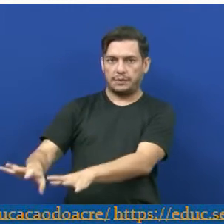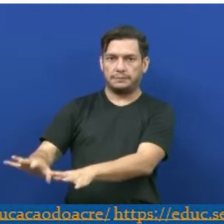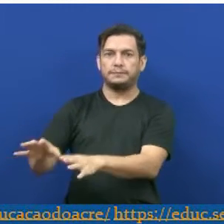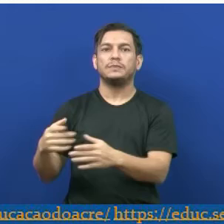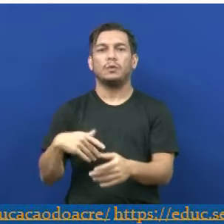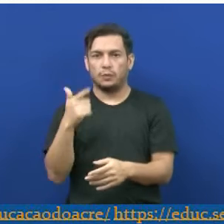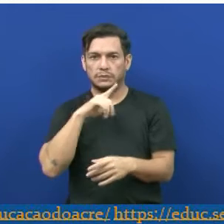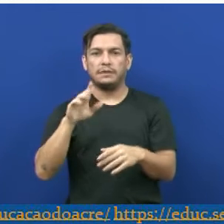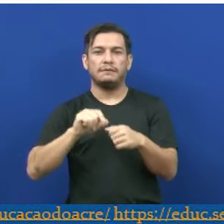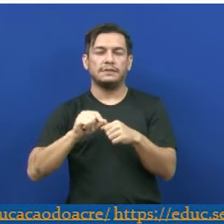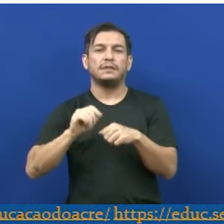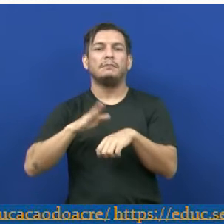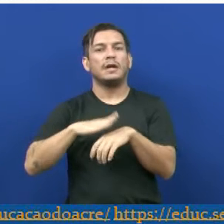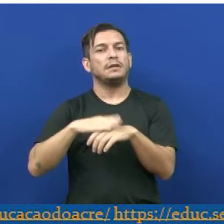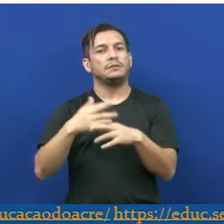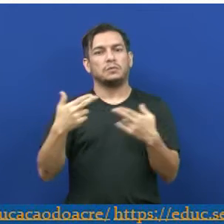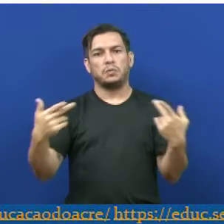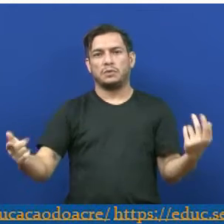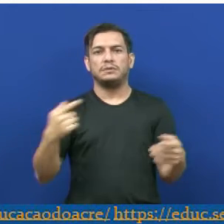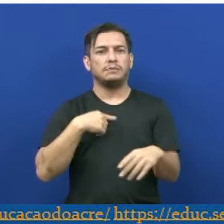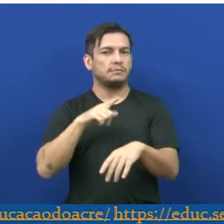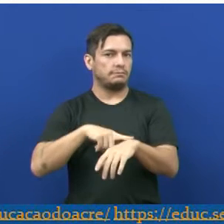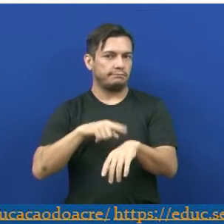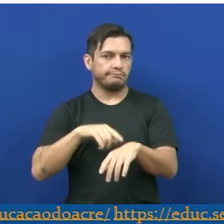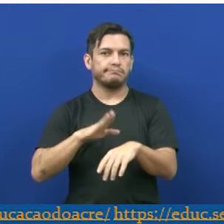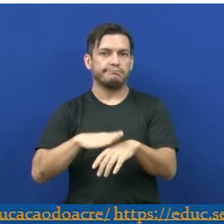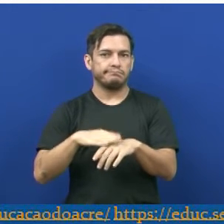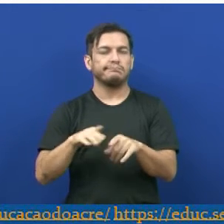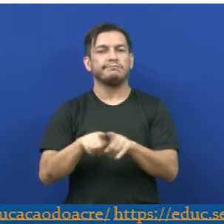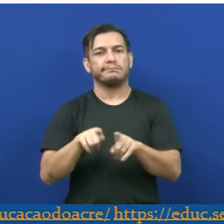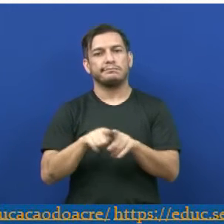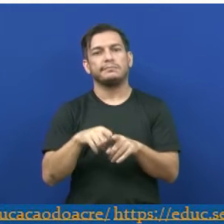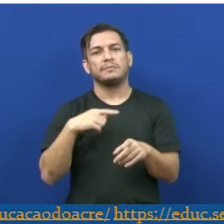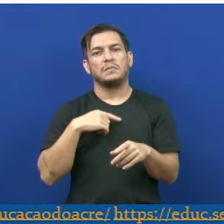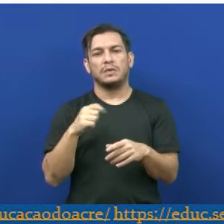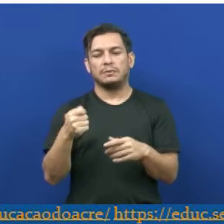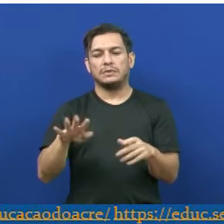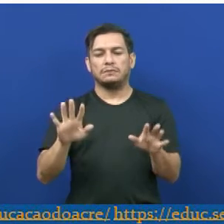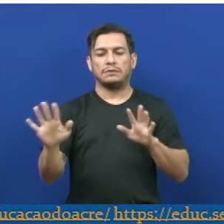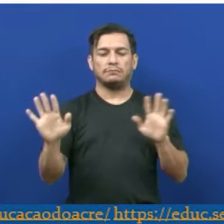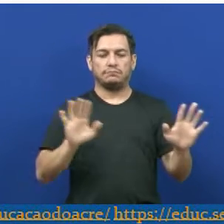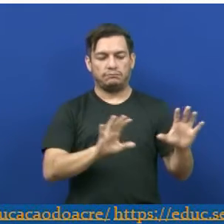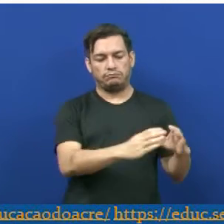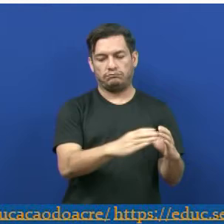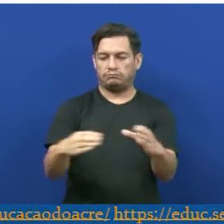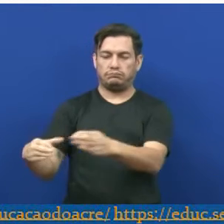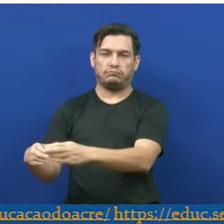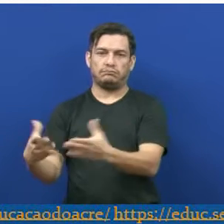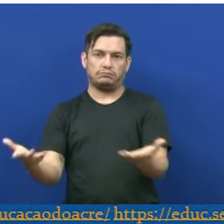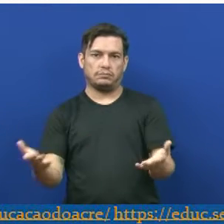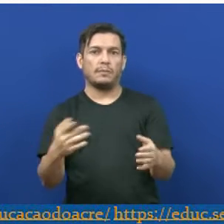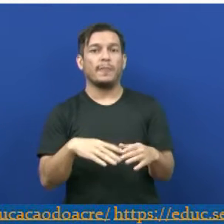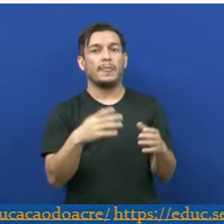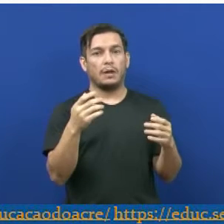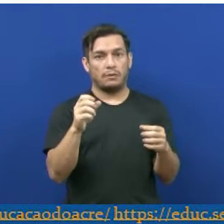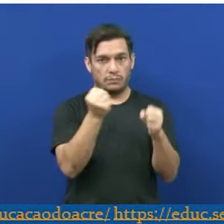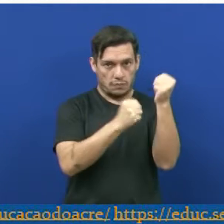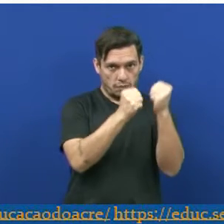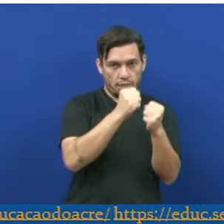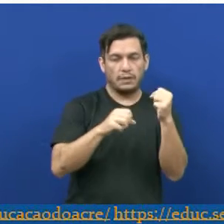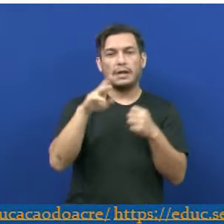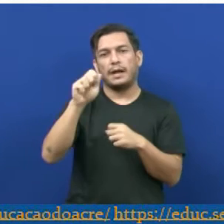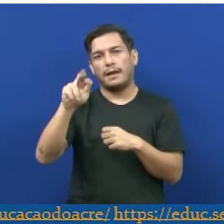conseguiria fazer mais certas coisas por mais tempo sem estar utilizando esse traço manual. Então até agora, máquina a vapor e